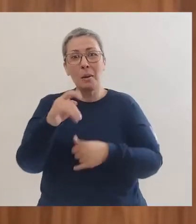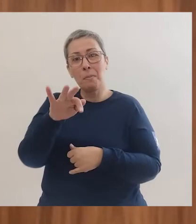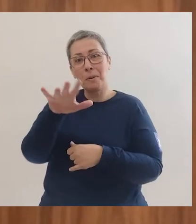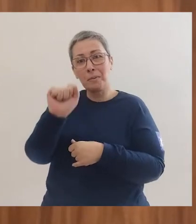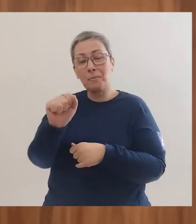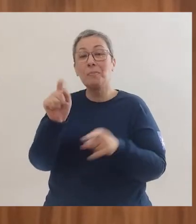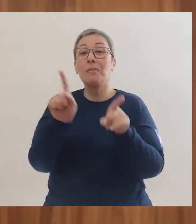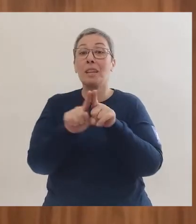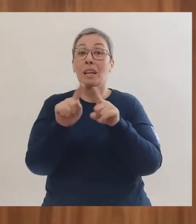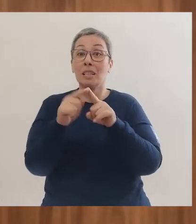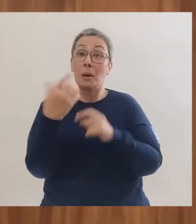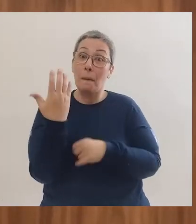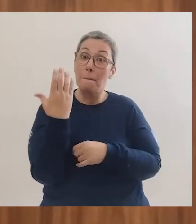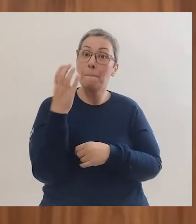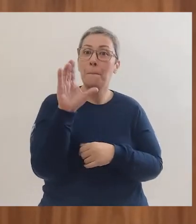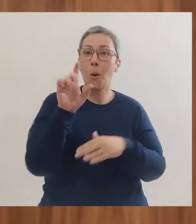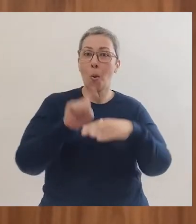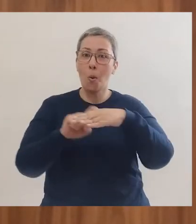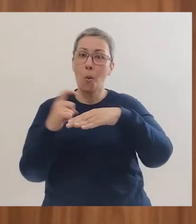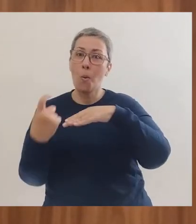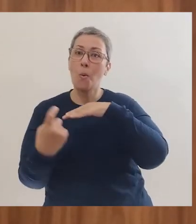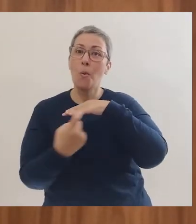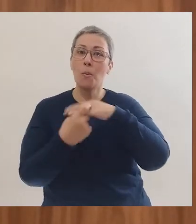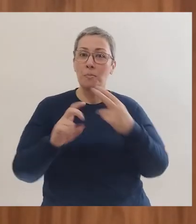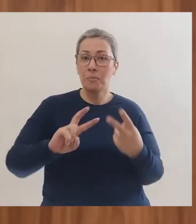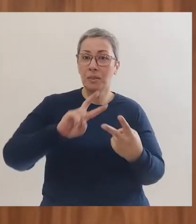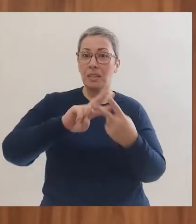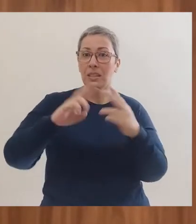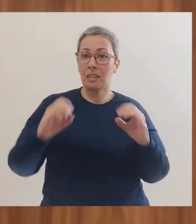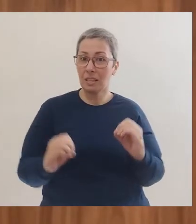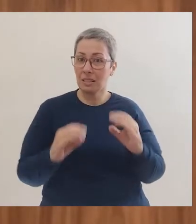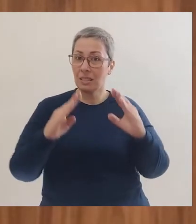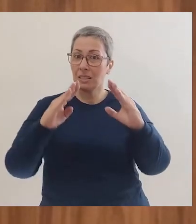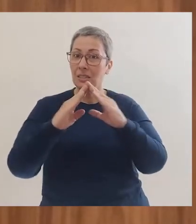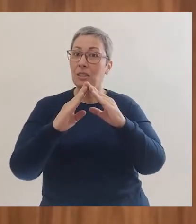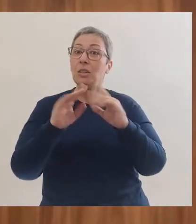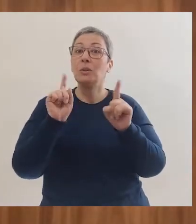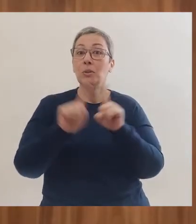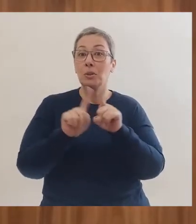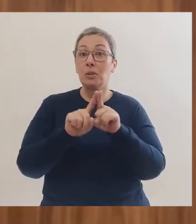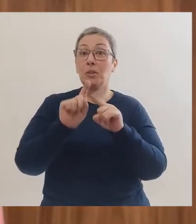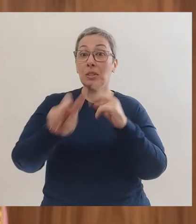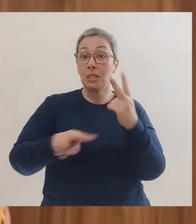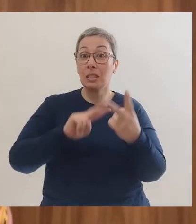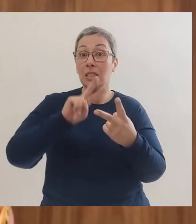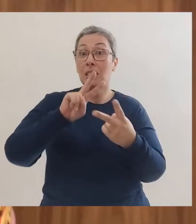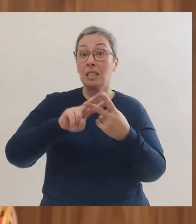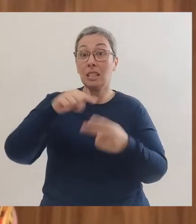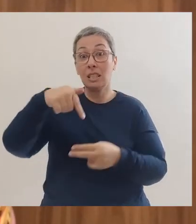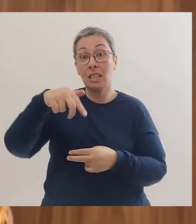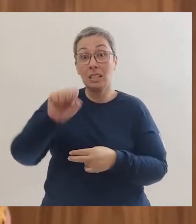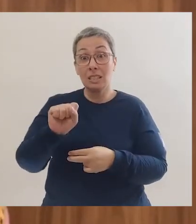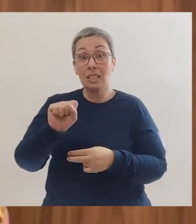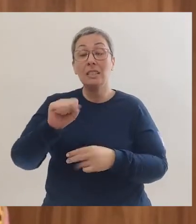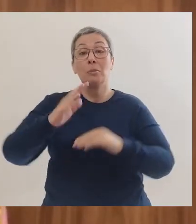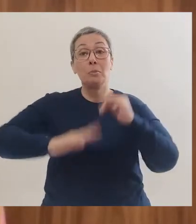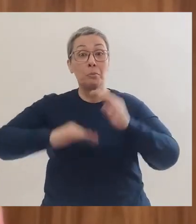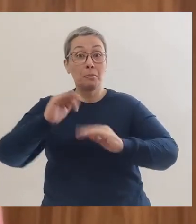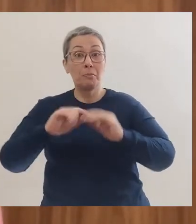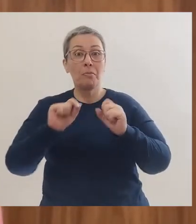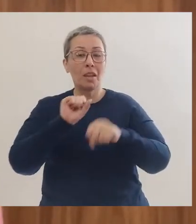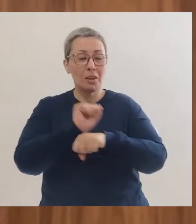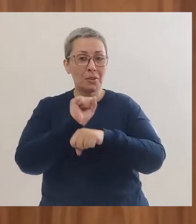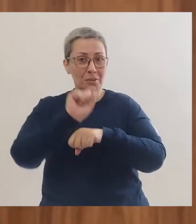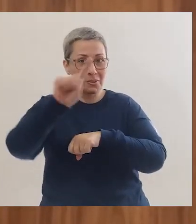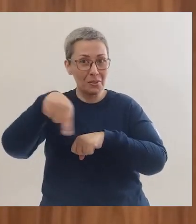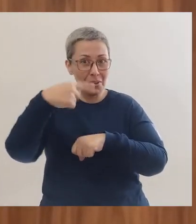parlenda e postar nas redes sociais com a hashtag Saberes em Casa e a hashtag QSN em Ação. Eu te